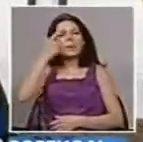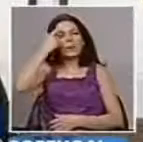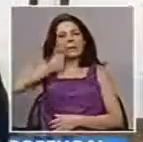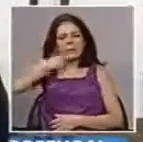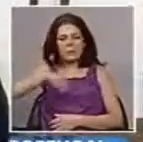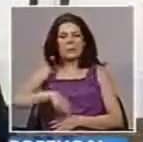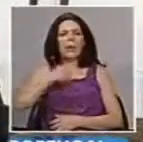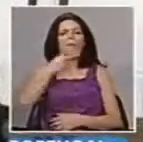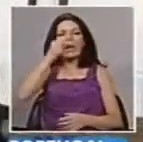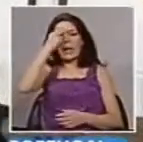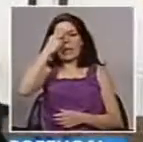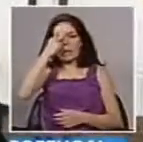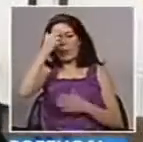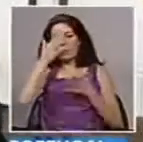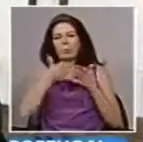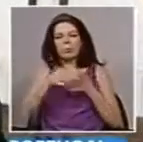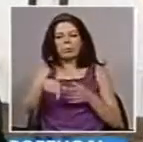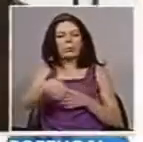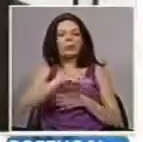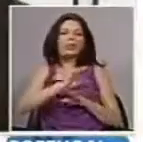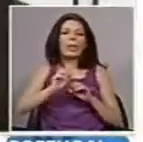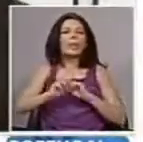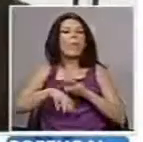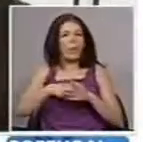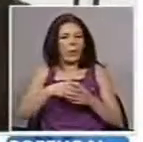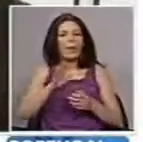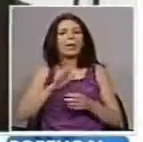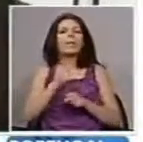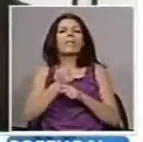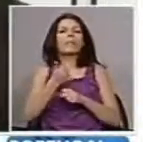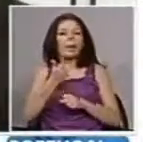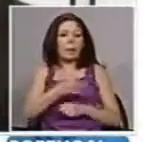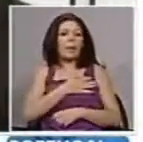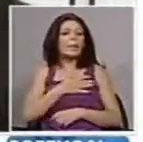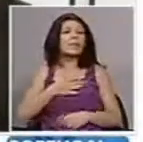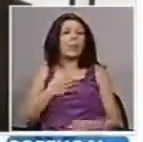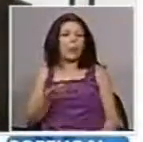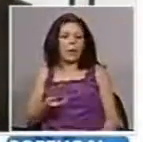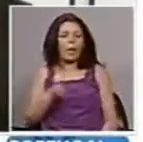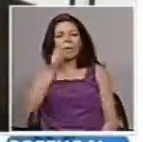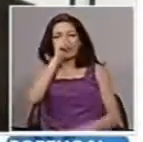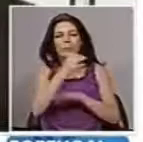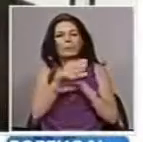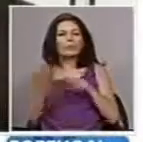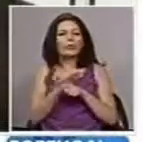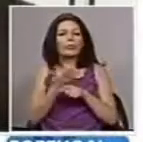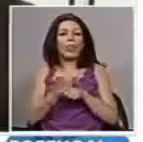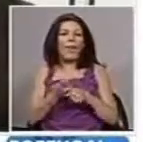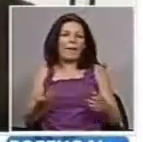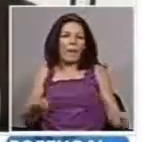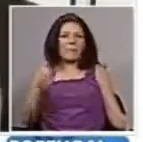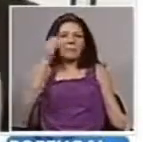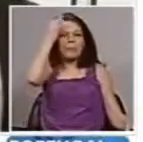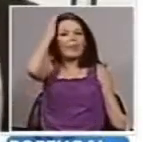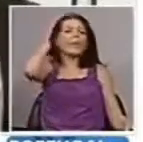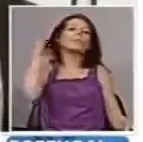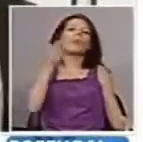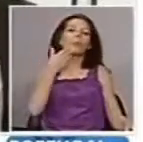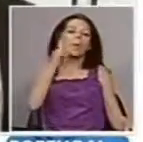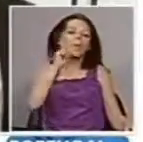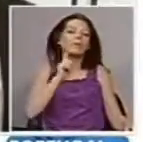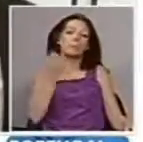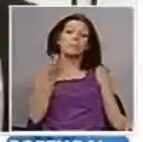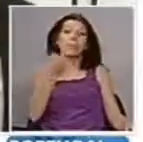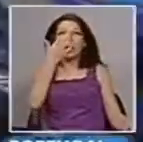do Castelo a um produto que está na moda e que faz bem à saúde, as ervas aromáticas. Muito obrigada, Maria Secareta.